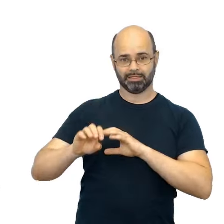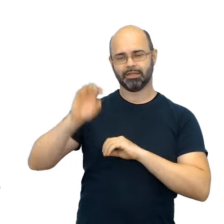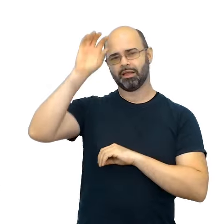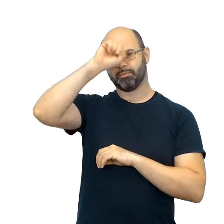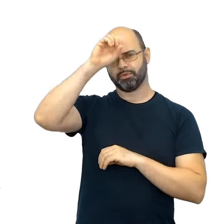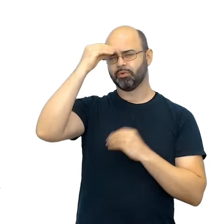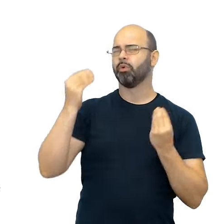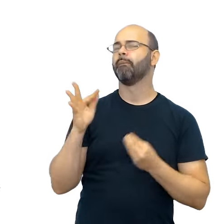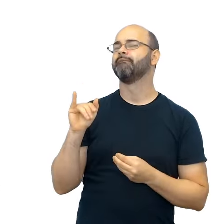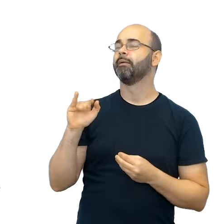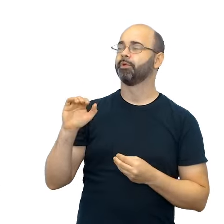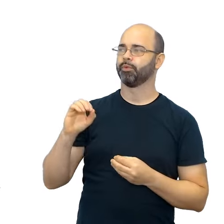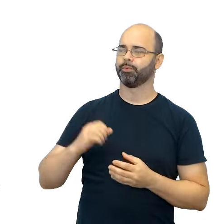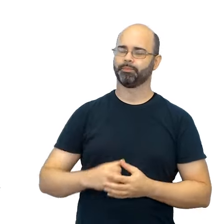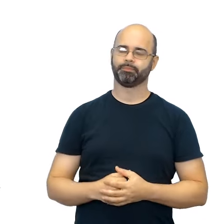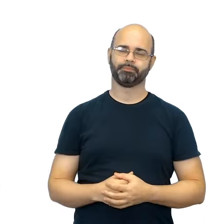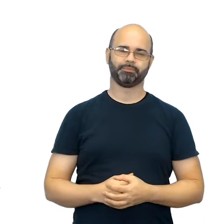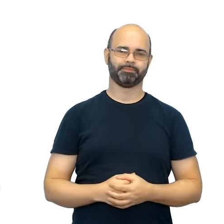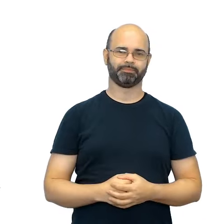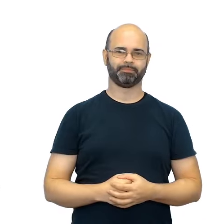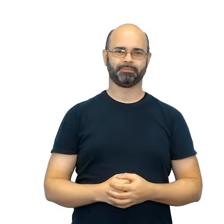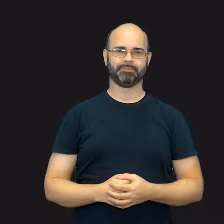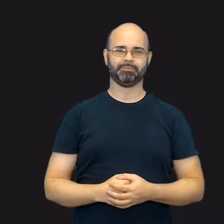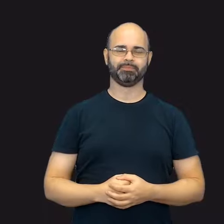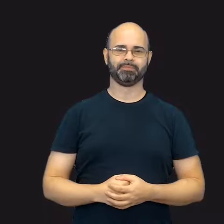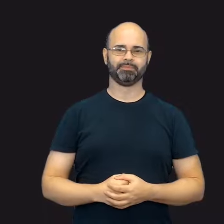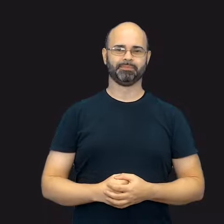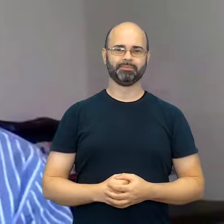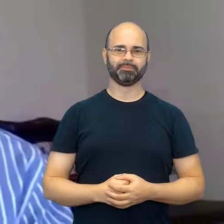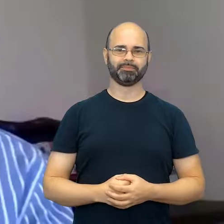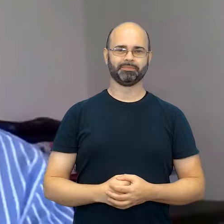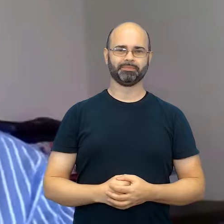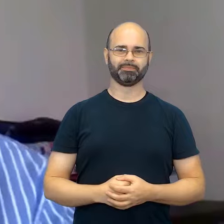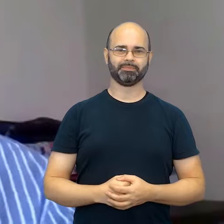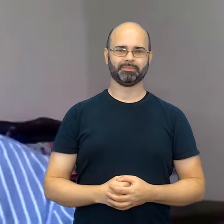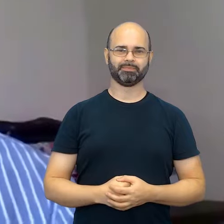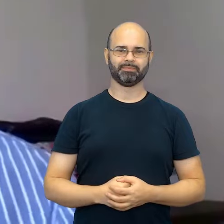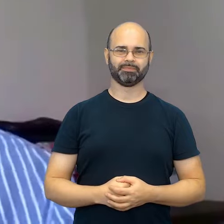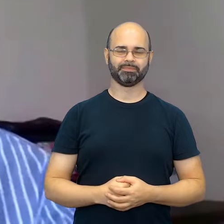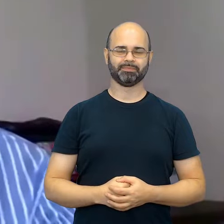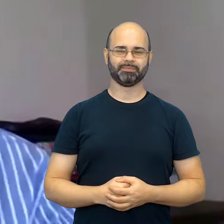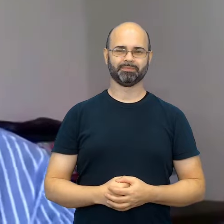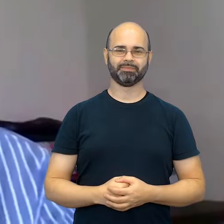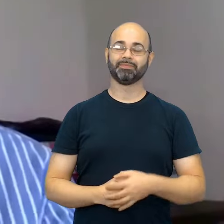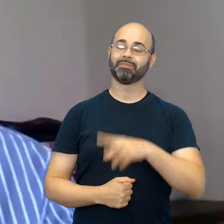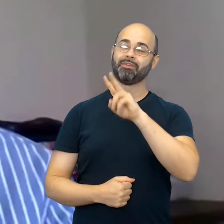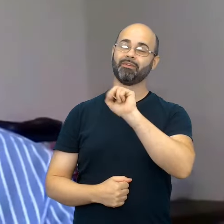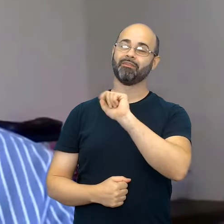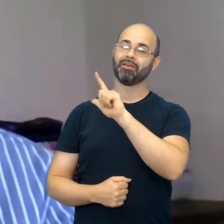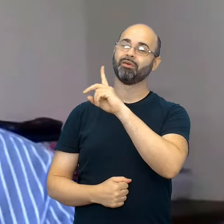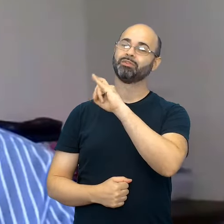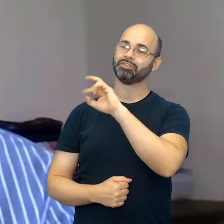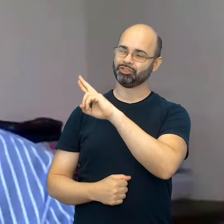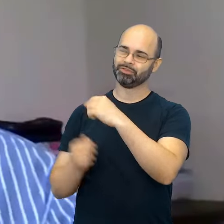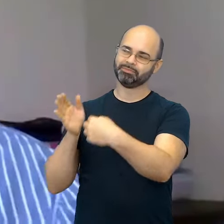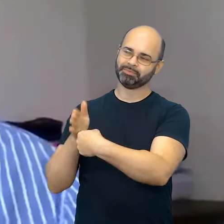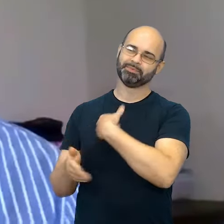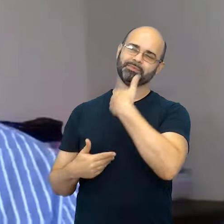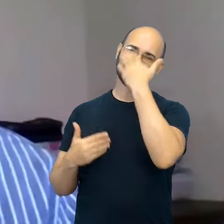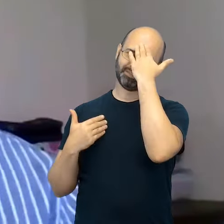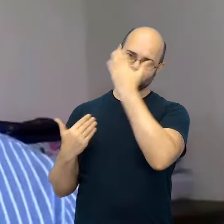Fábio? Então, Valdir, eu agradeço a pergunta e gostaria de colaborar